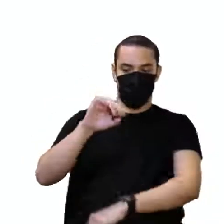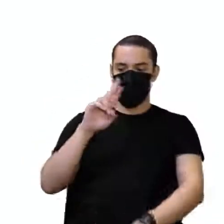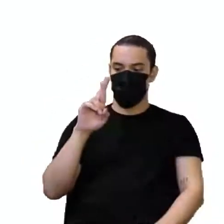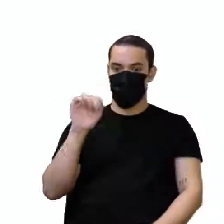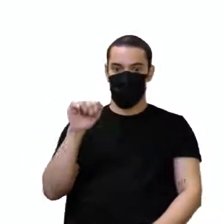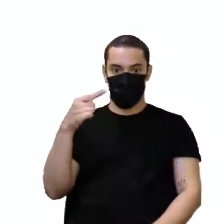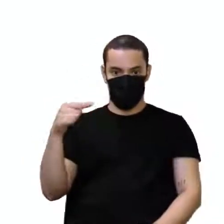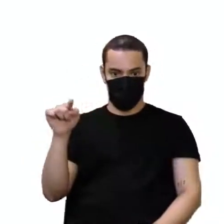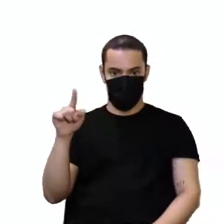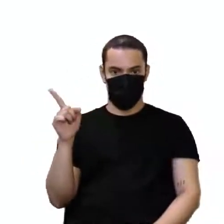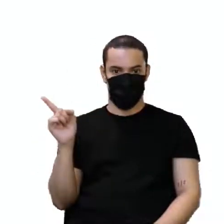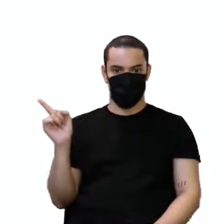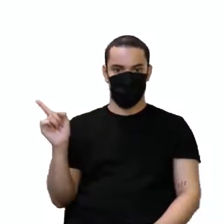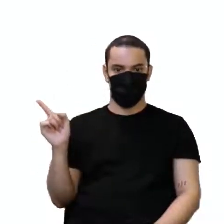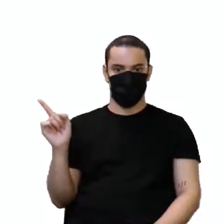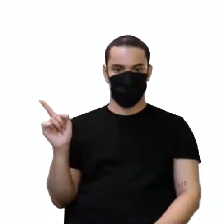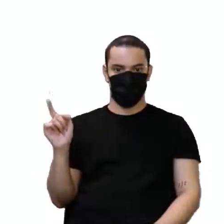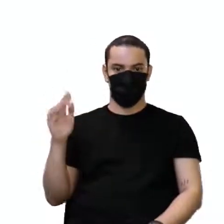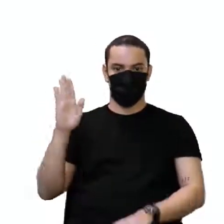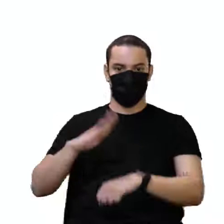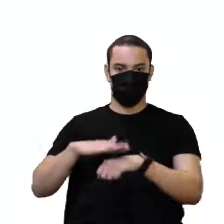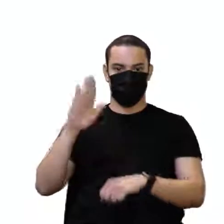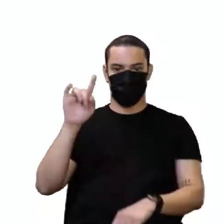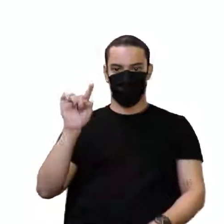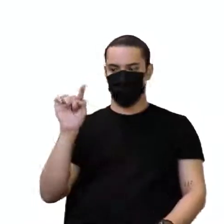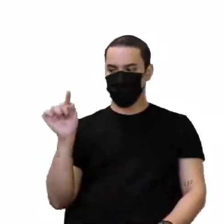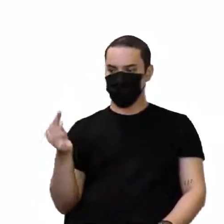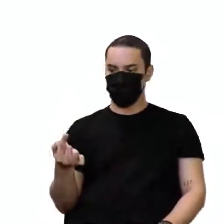Elas têm essa região dorsal aqui um pouco mais saliente, ó.